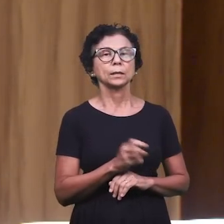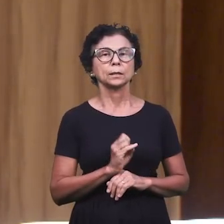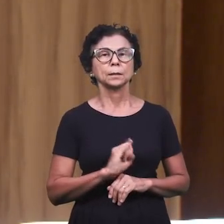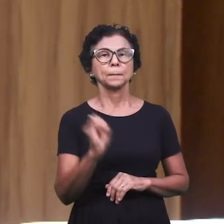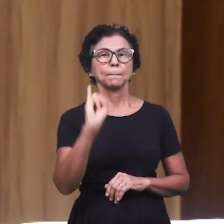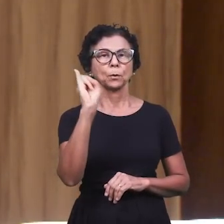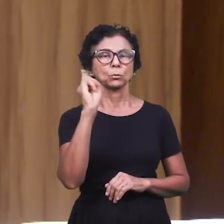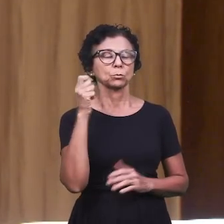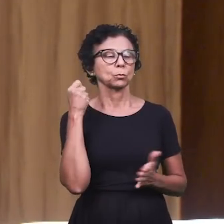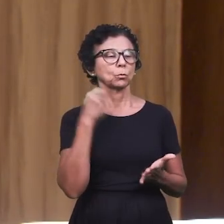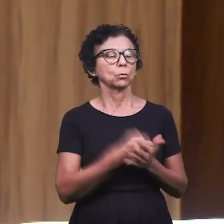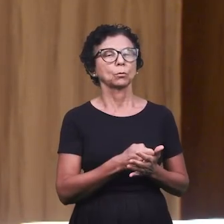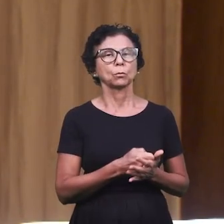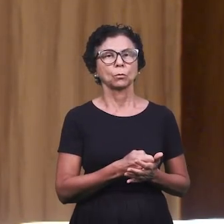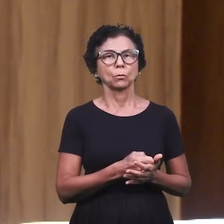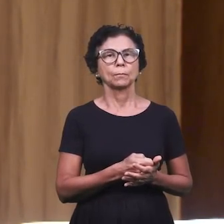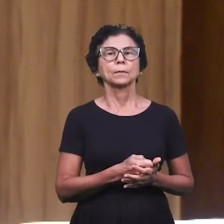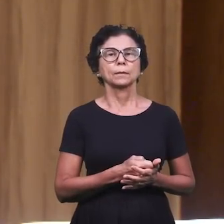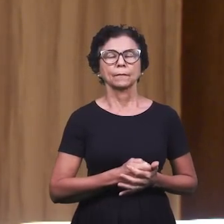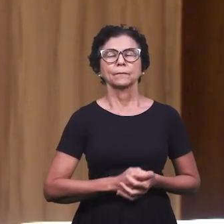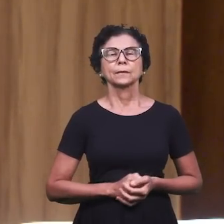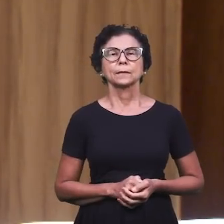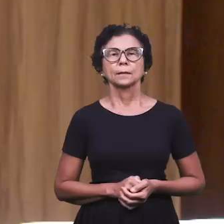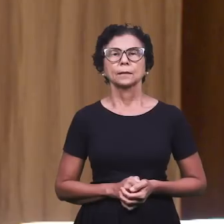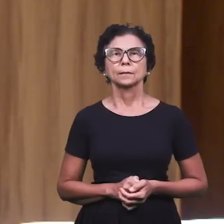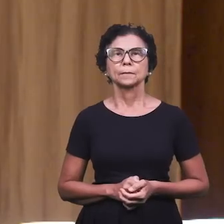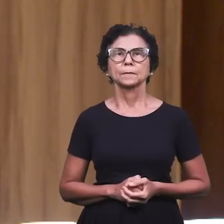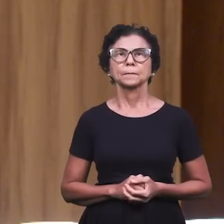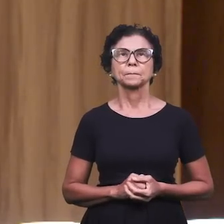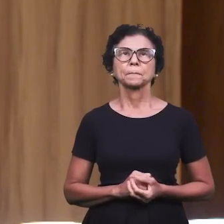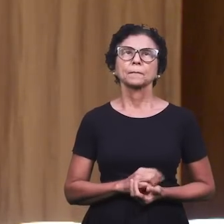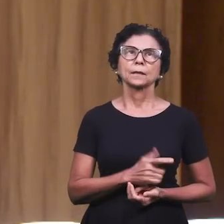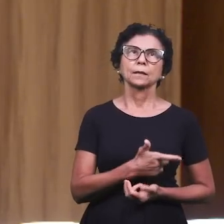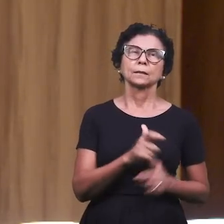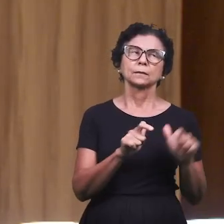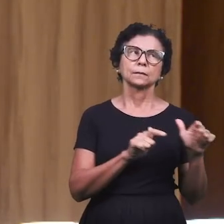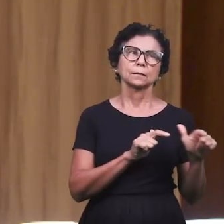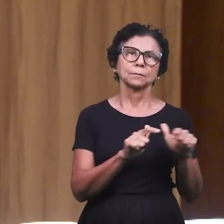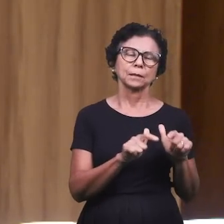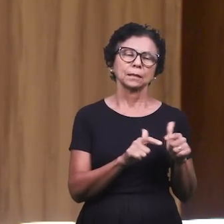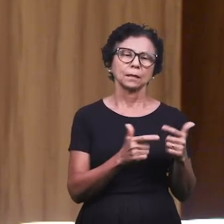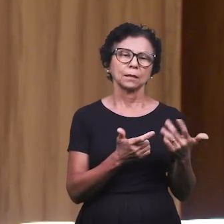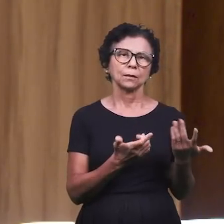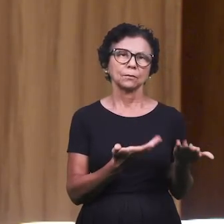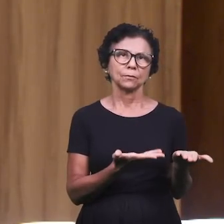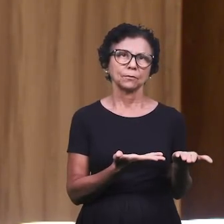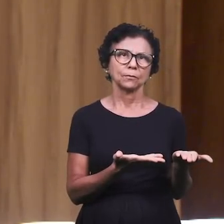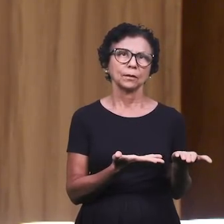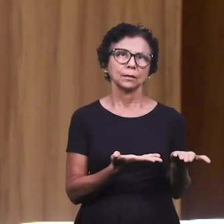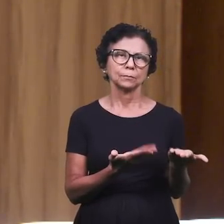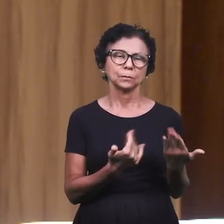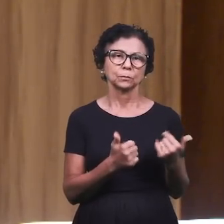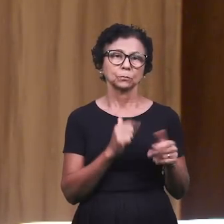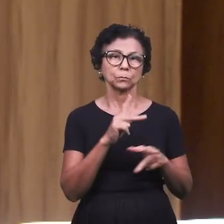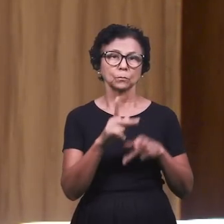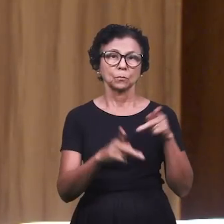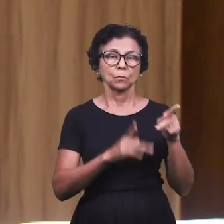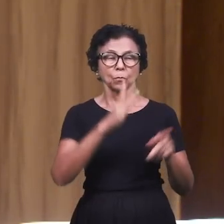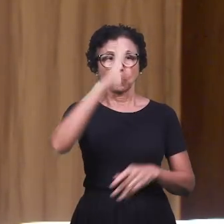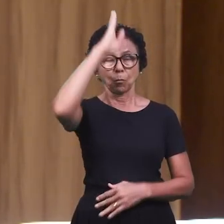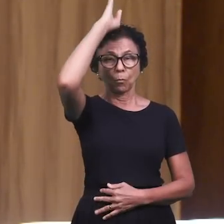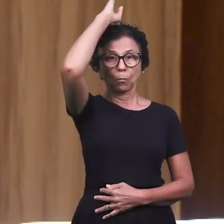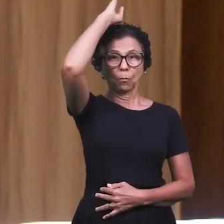Ele era chamada ali, era conhecido como aqueles que eram trabalhar para os romanos, né? Trabalhar